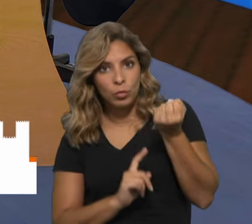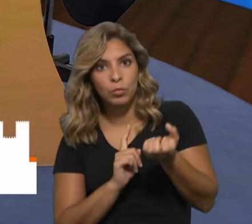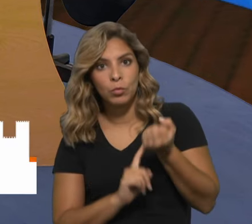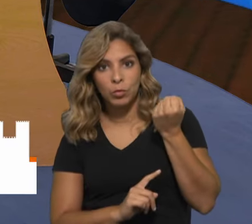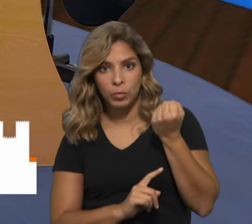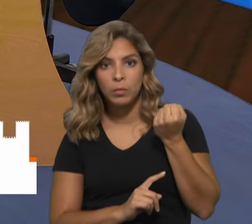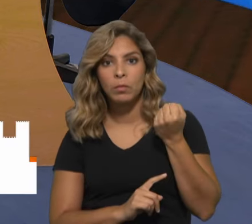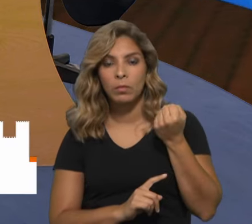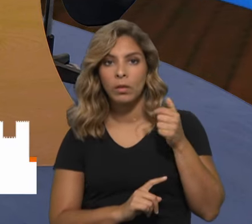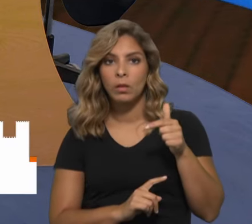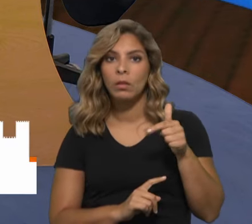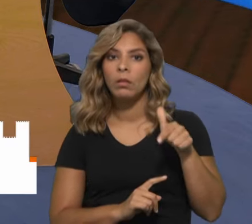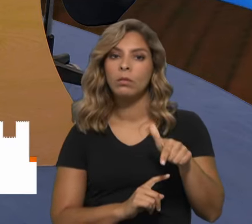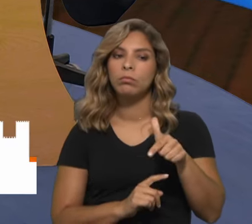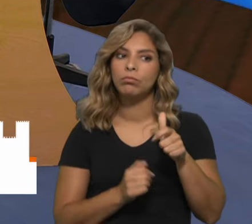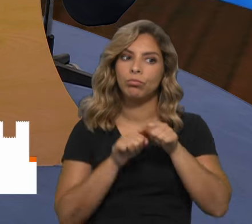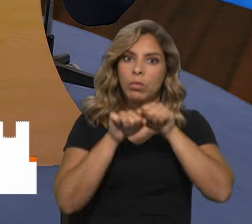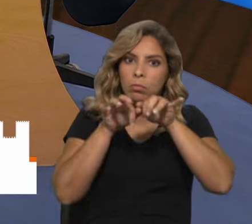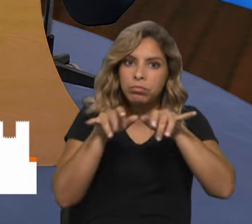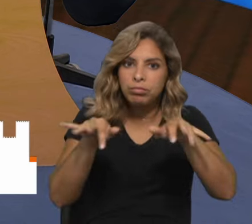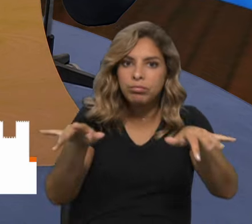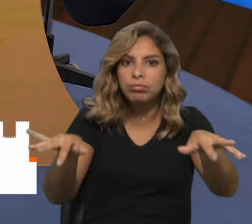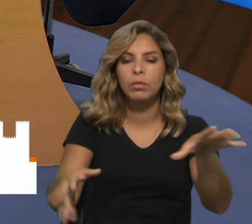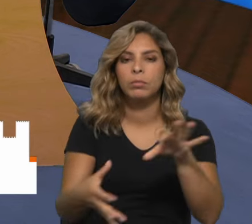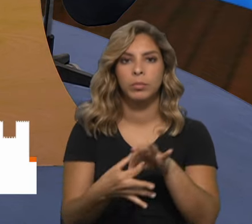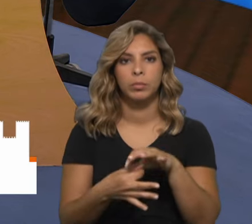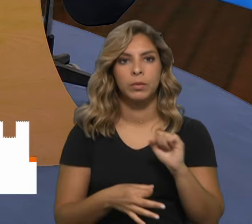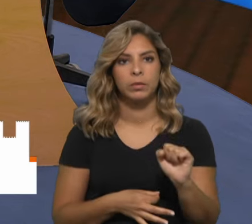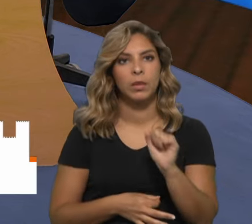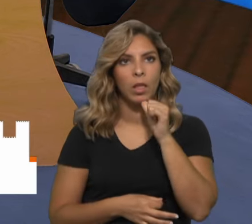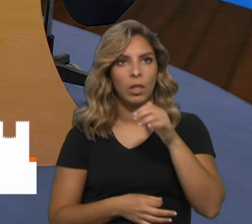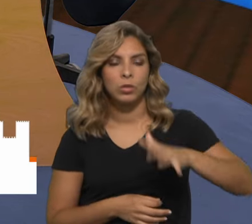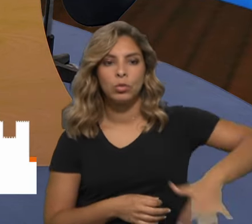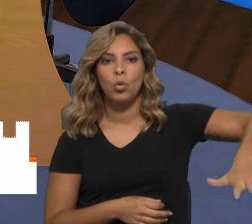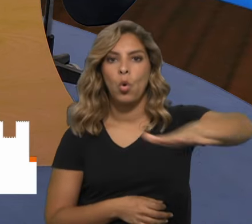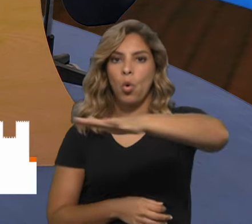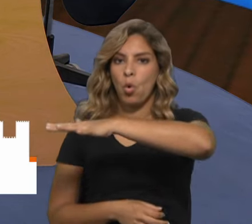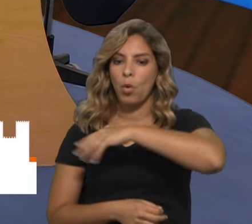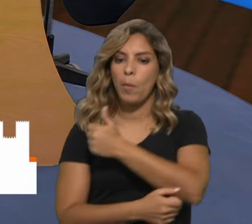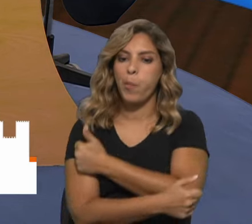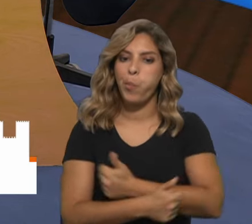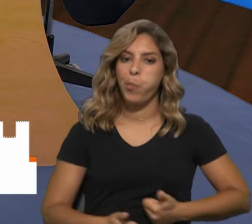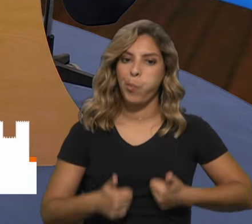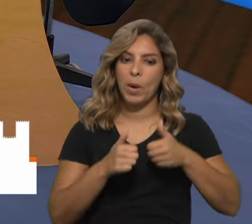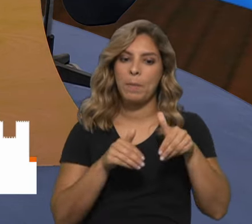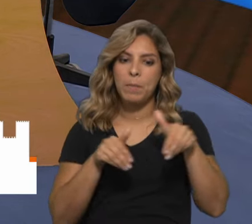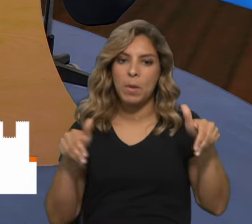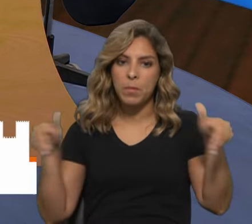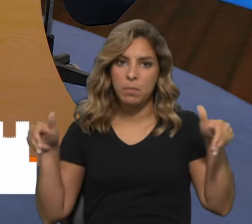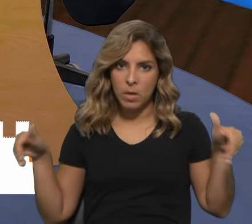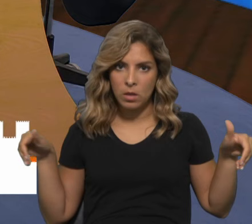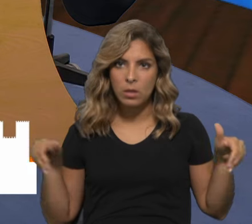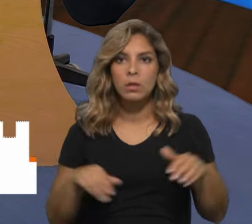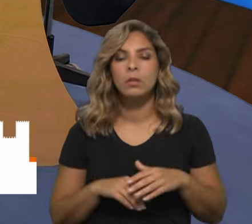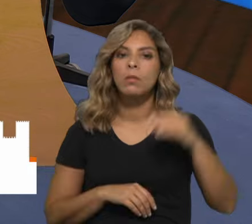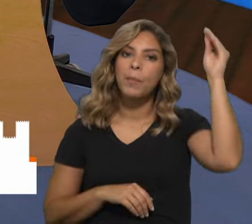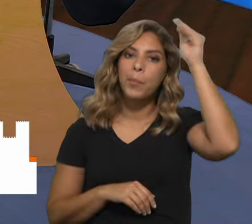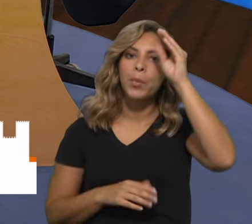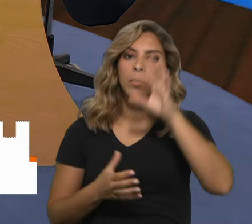sua penetração, sobretudo nas zonas das periferias das grandes cidades, zonas onde a